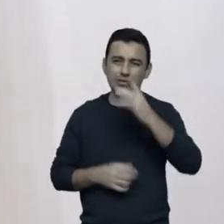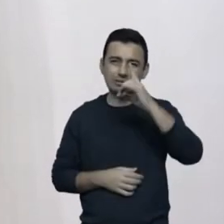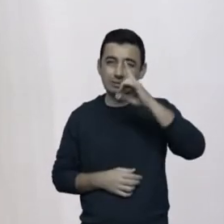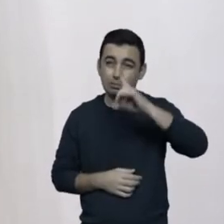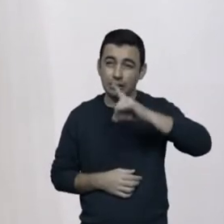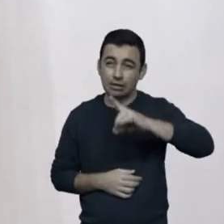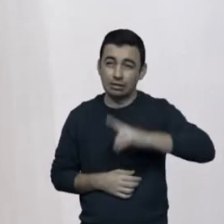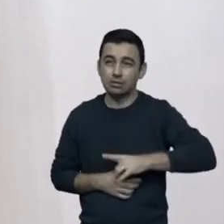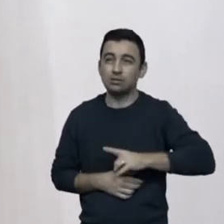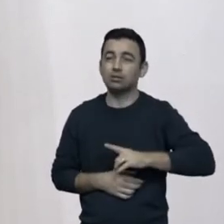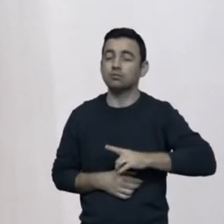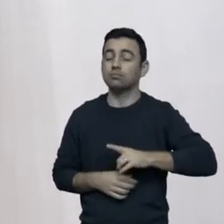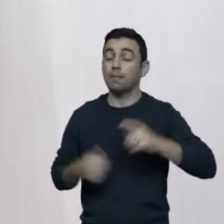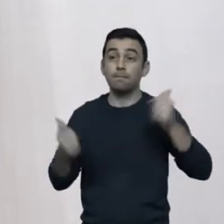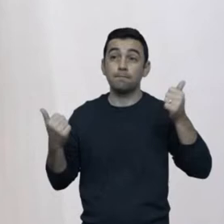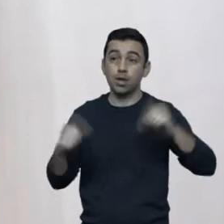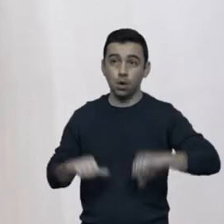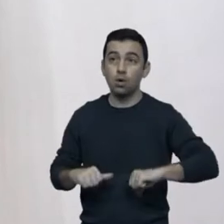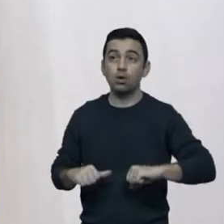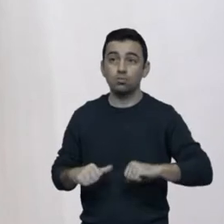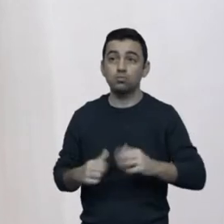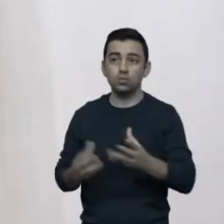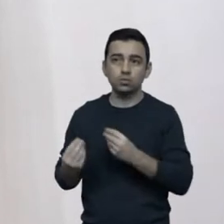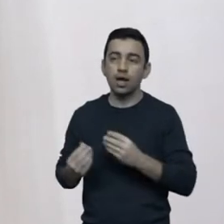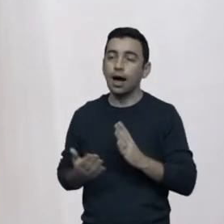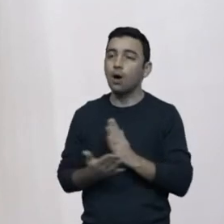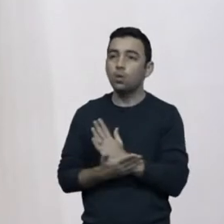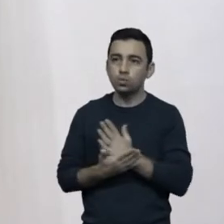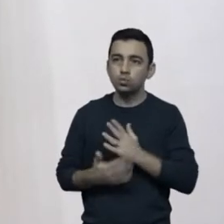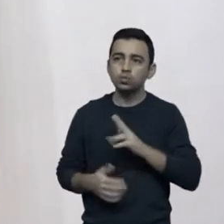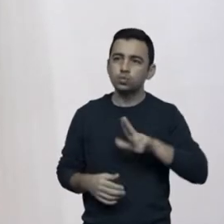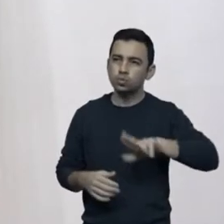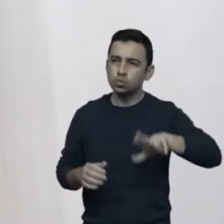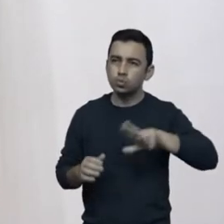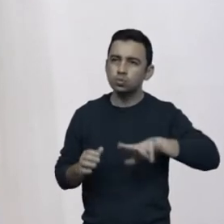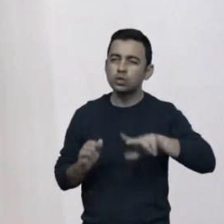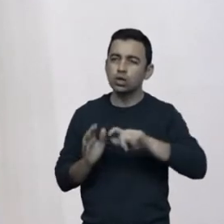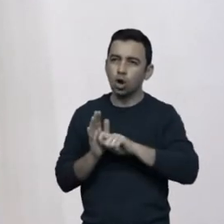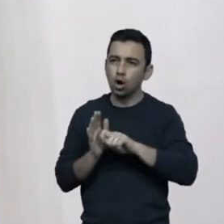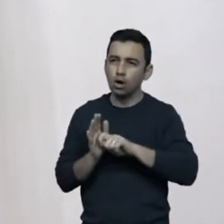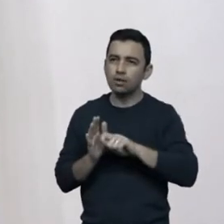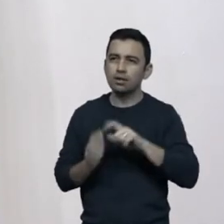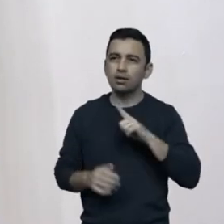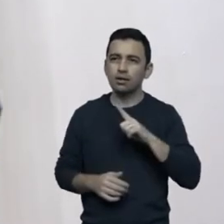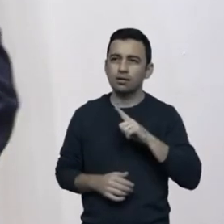severa. Alguns acabam usando drogas e acabam realmente